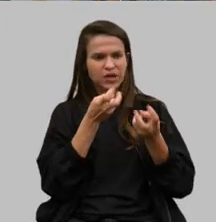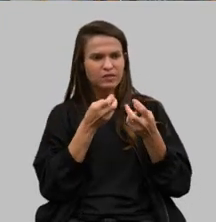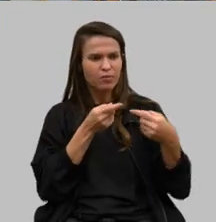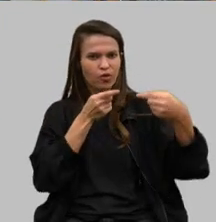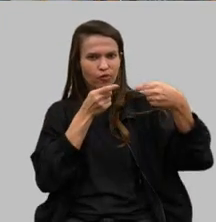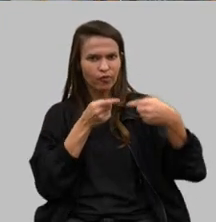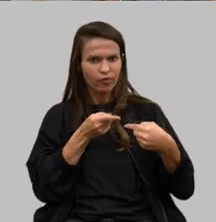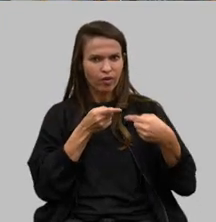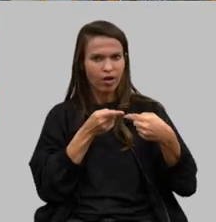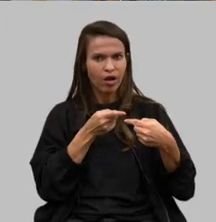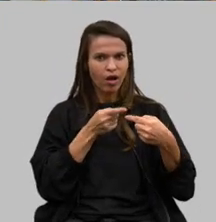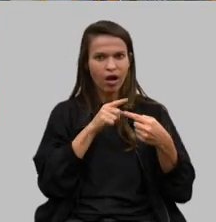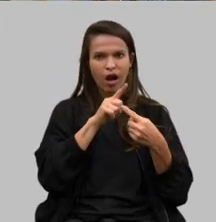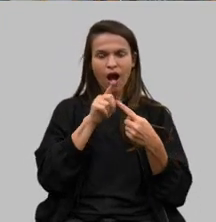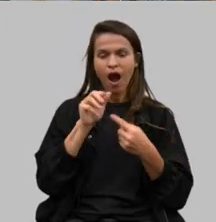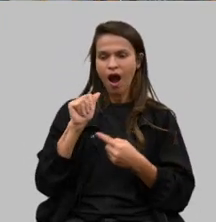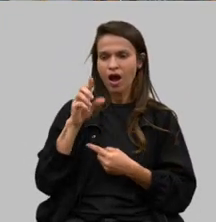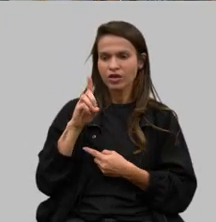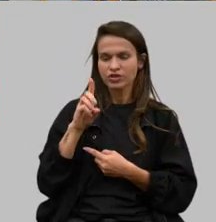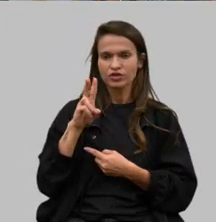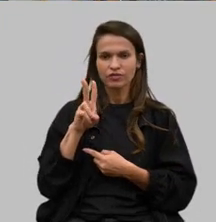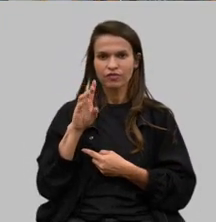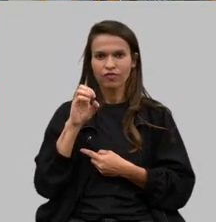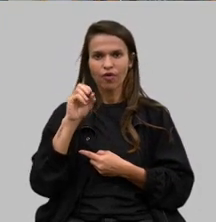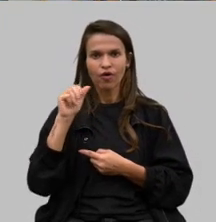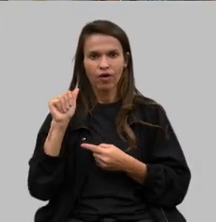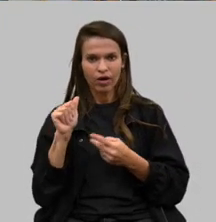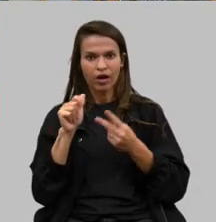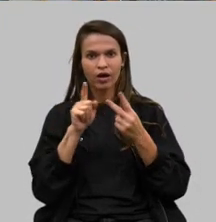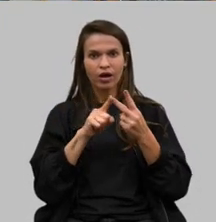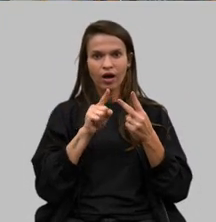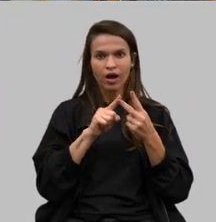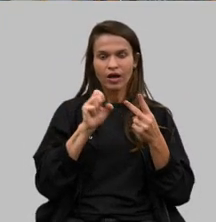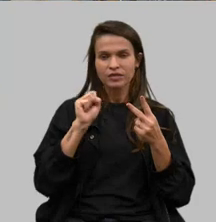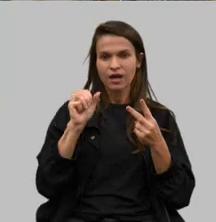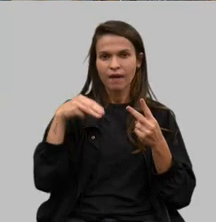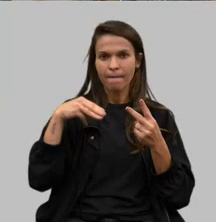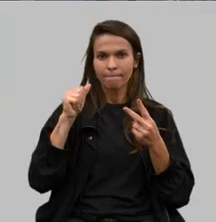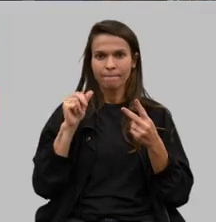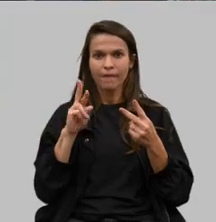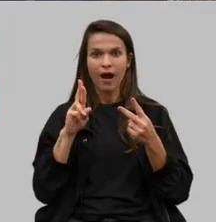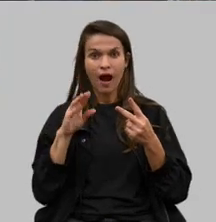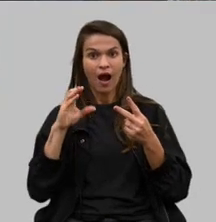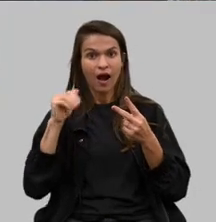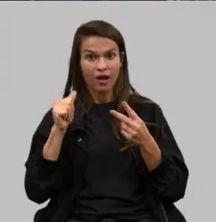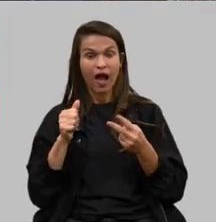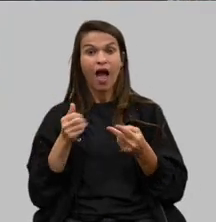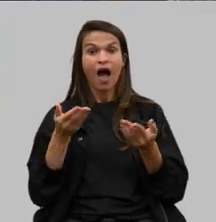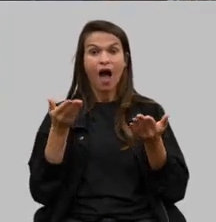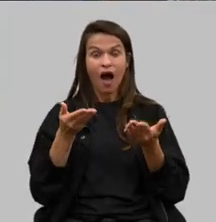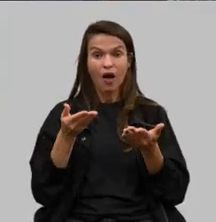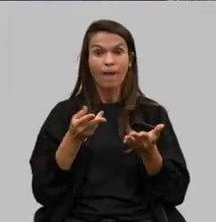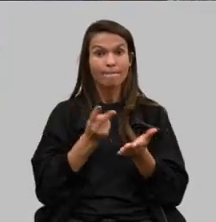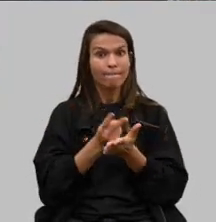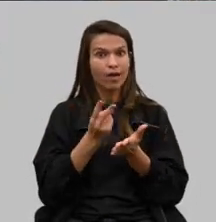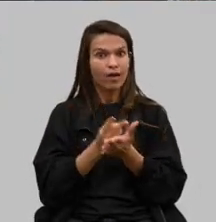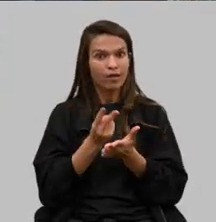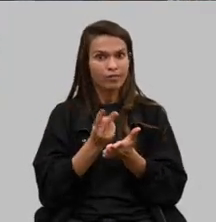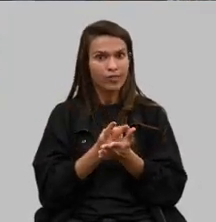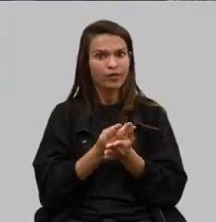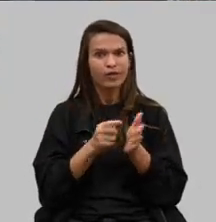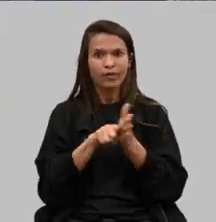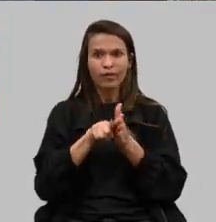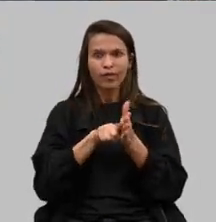advoga para a Samarco é a mesma que agora está prestando consultoria doando serviço a